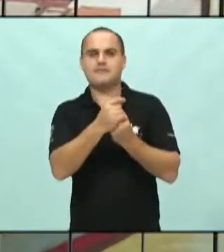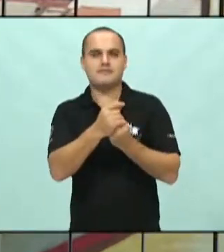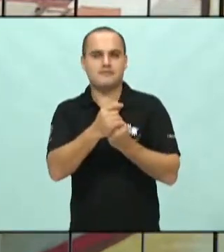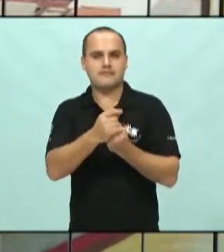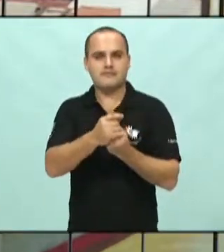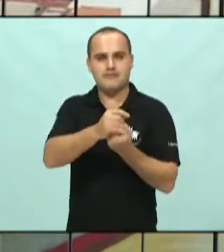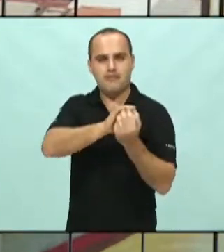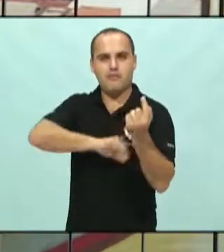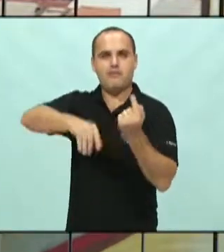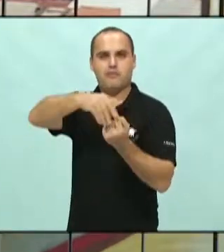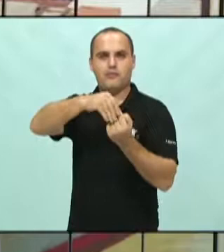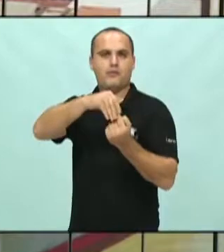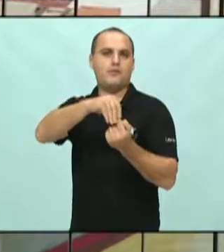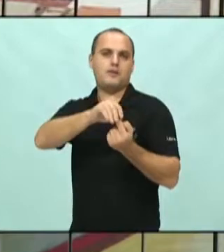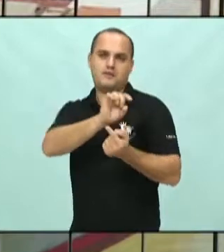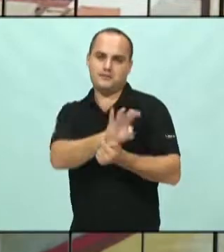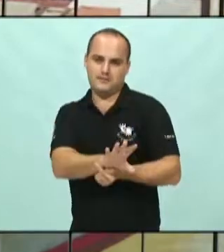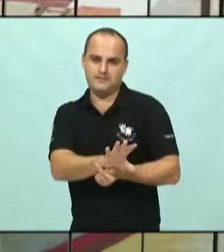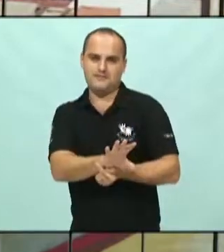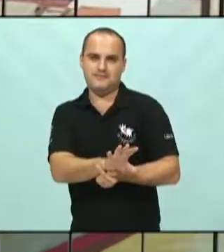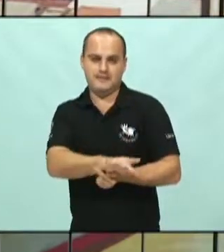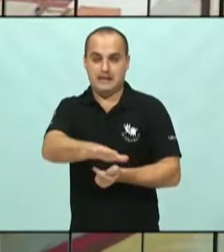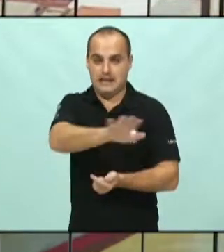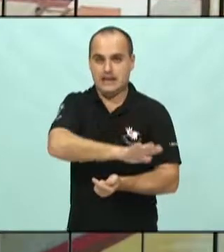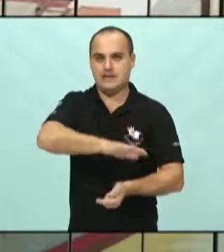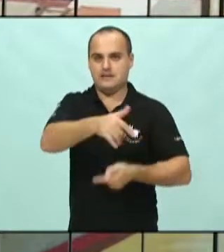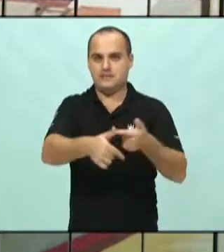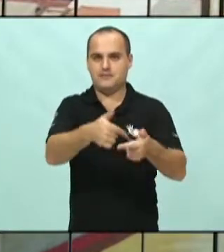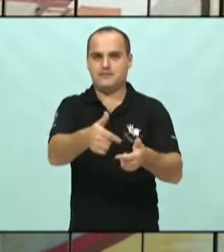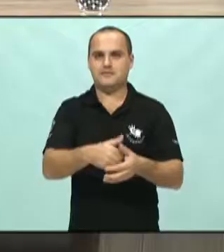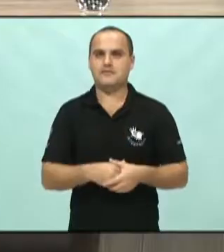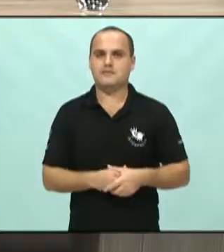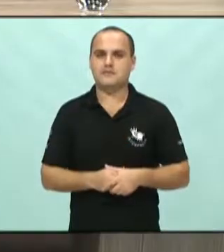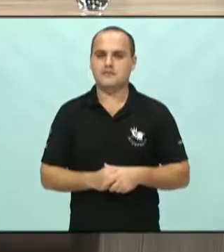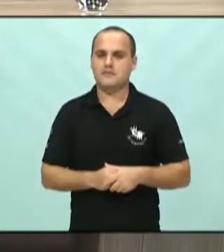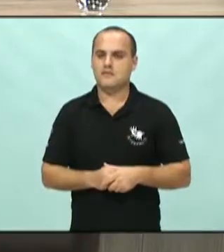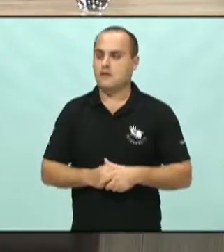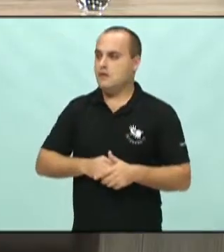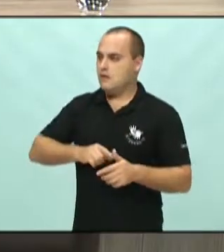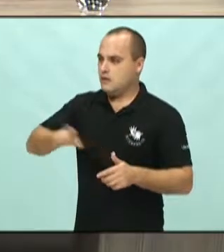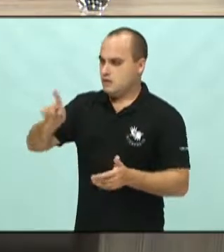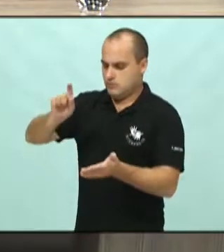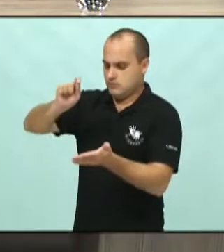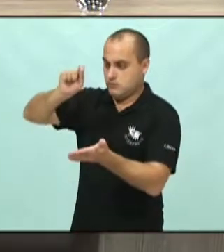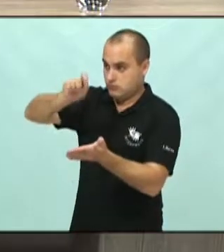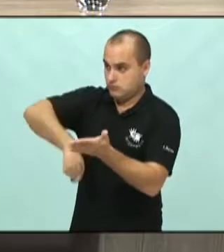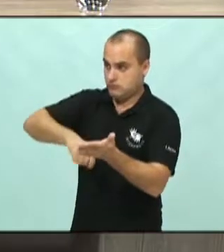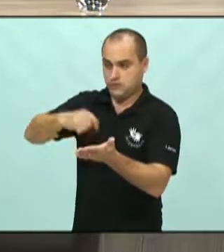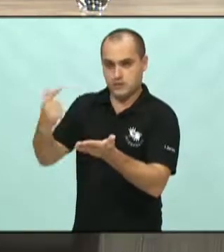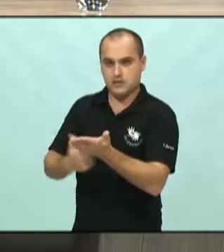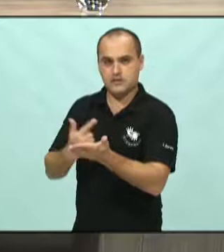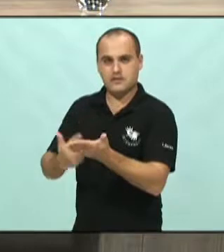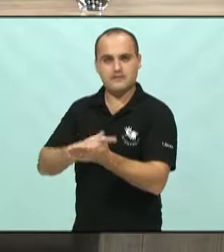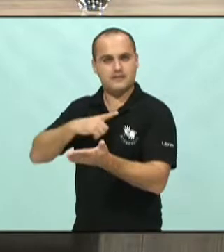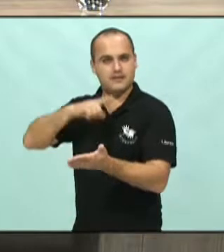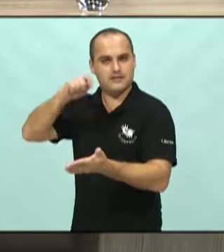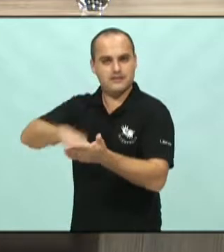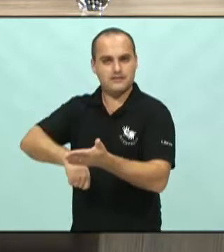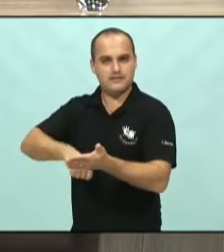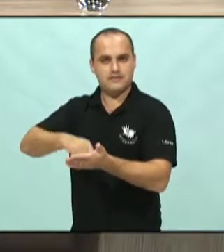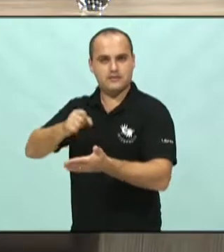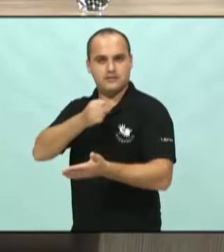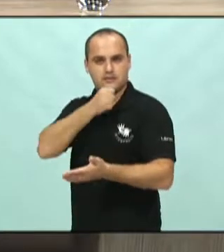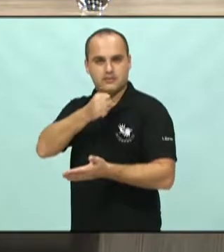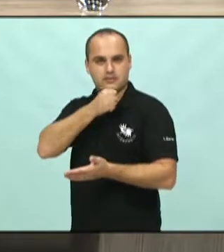3 facetas aí desse trabalho. A orelha do livro tem a assinatura do jornalista